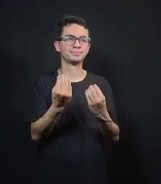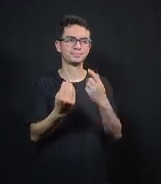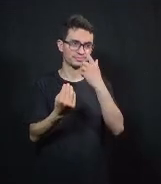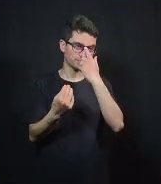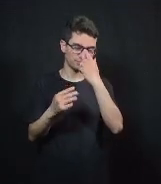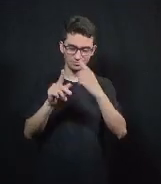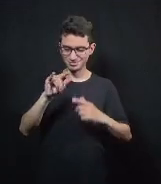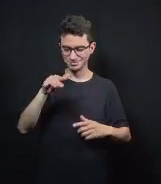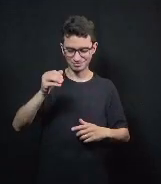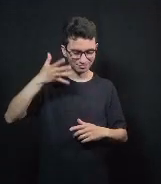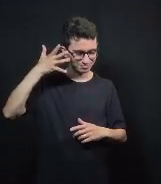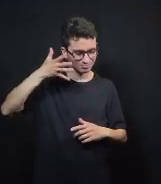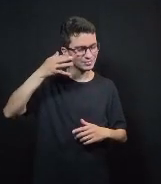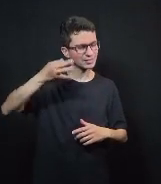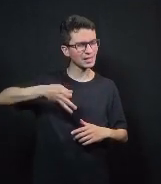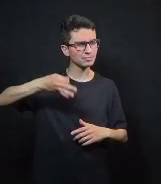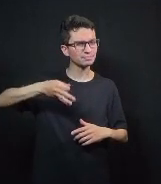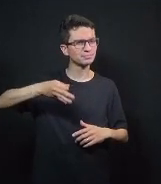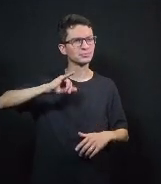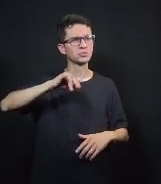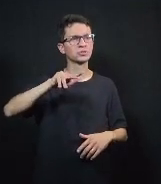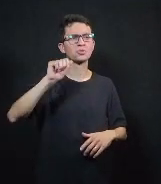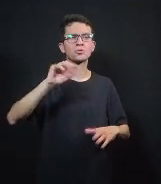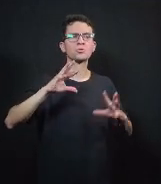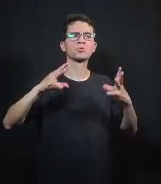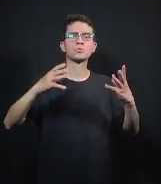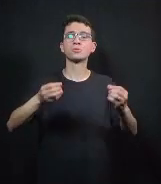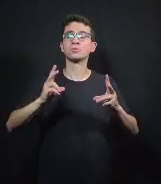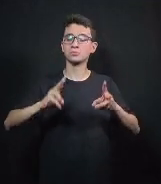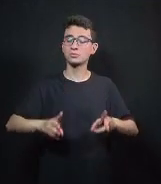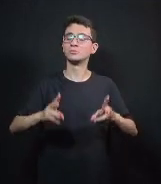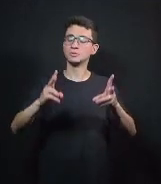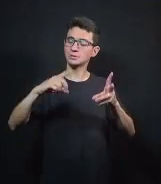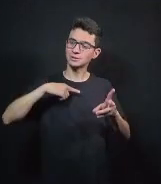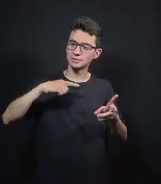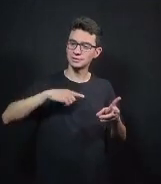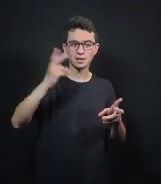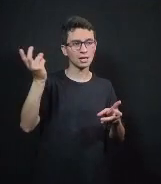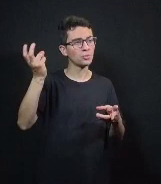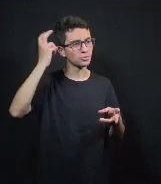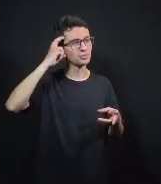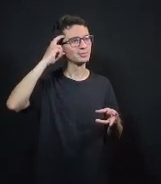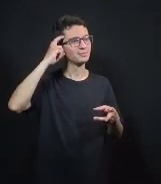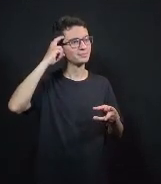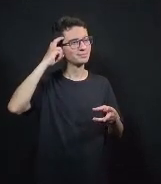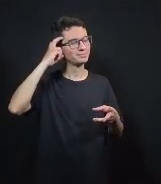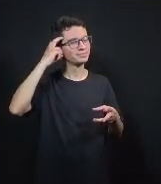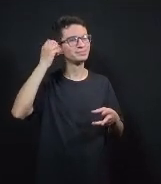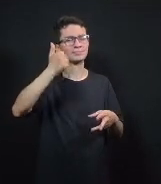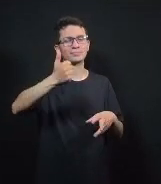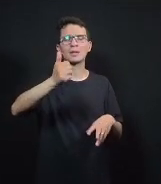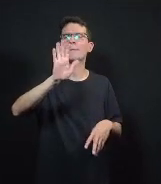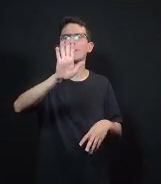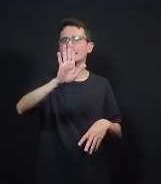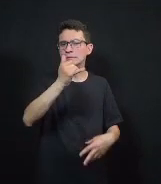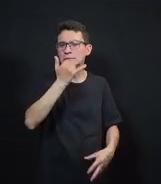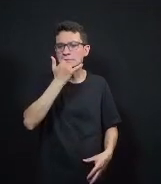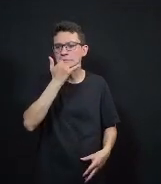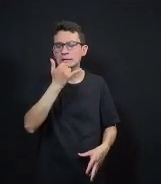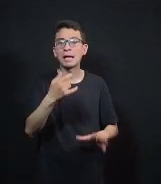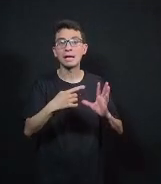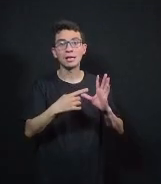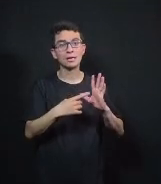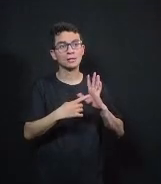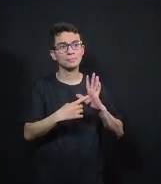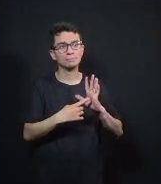como tudo, né? O Juliano está certo, né? Tudo tem continuidade e ruptura, né? Tem mudança e continuidade. Mas, assim, para enfatizar